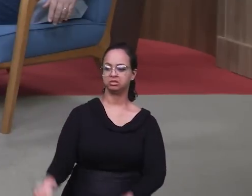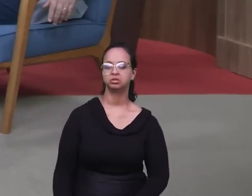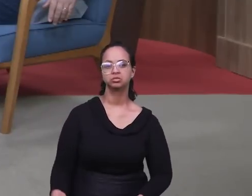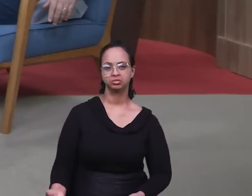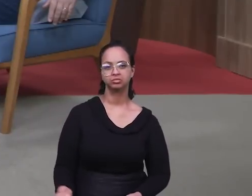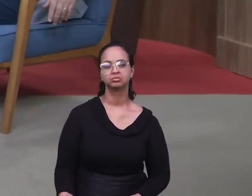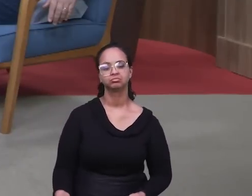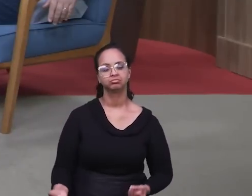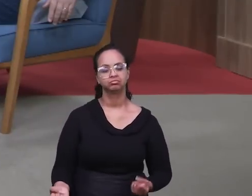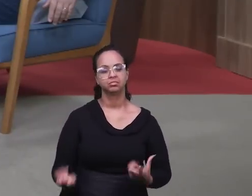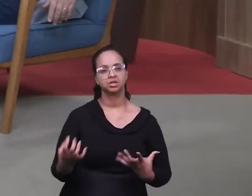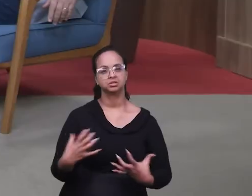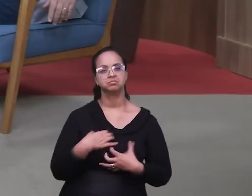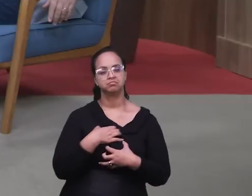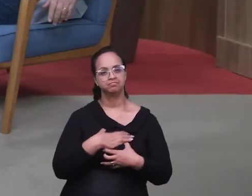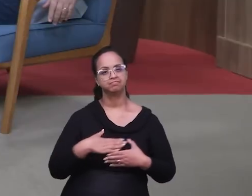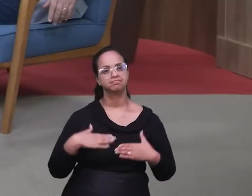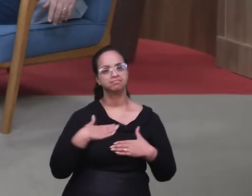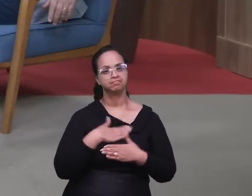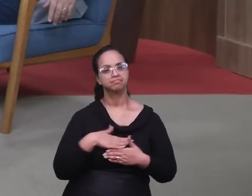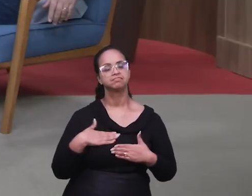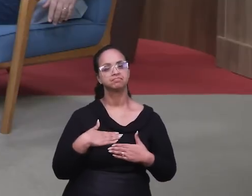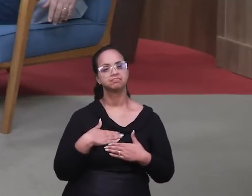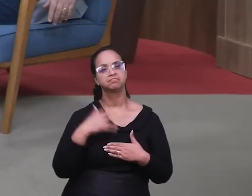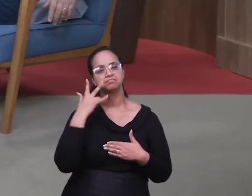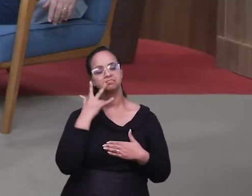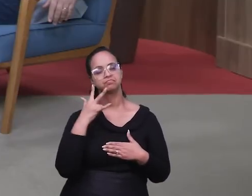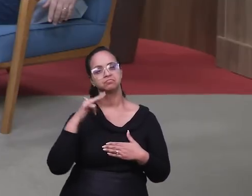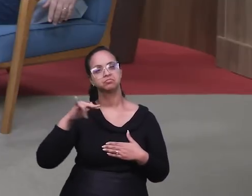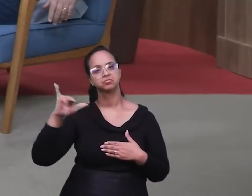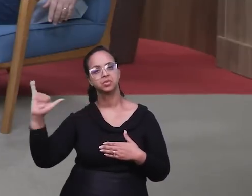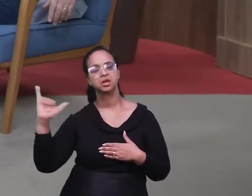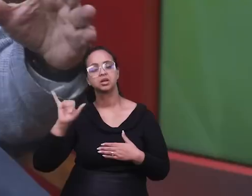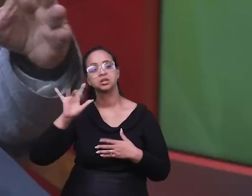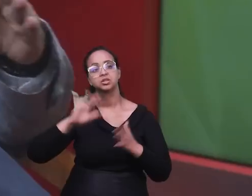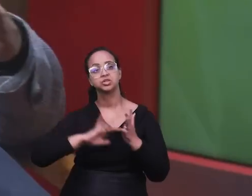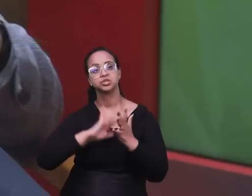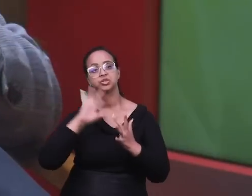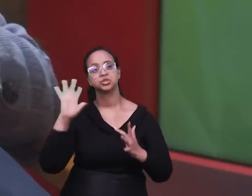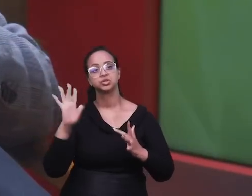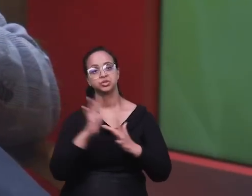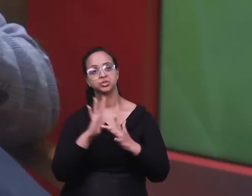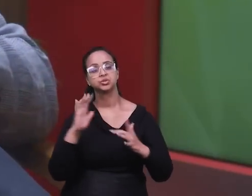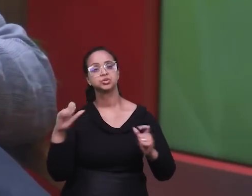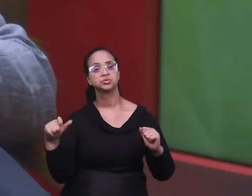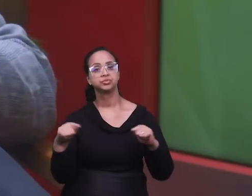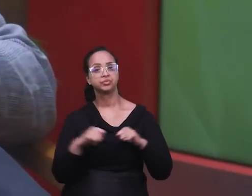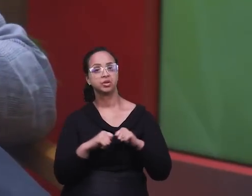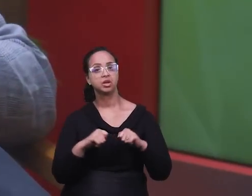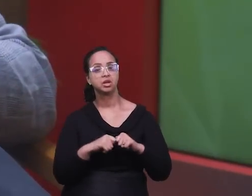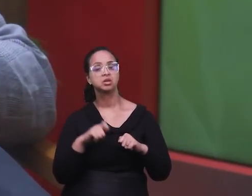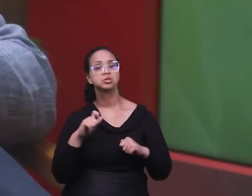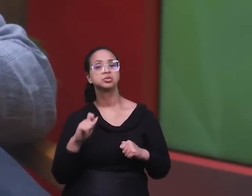incenso, não é? Agradável ao Pai. Não é? Ele fez